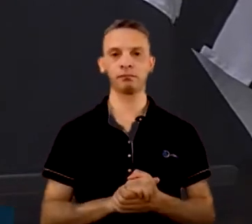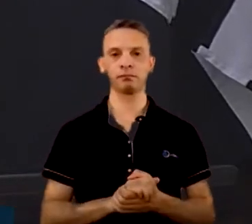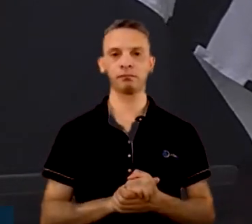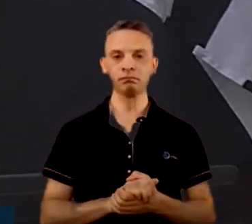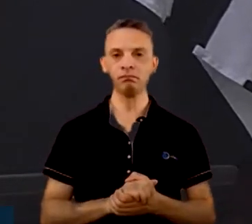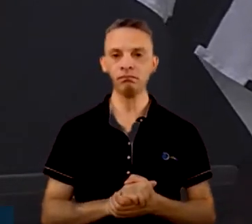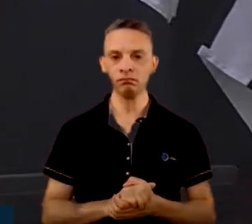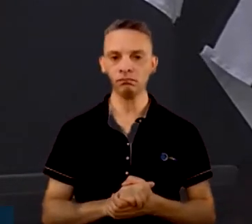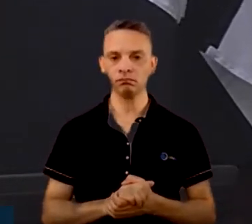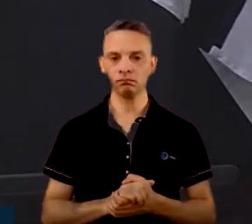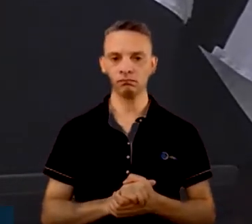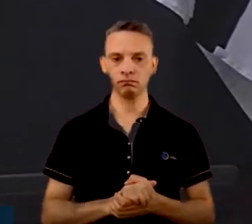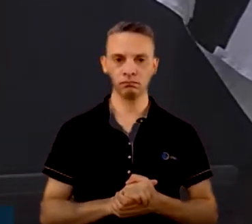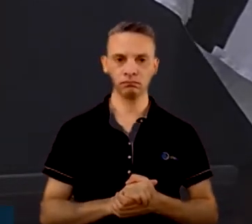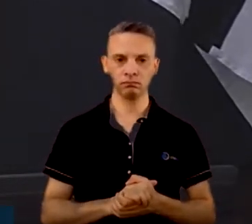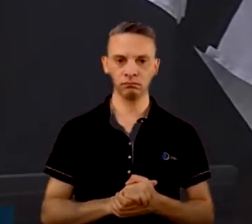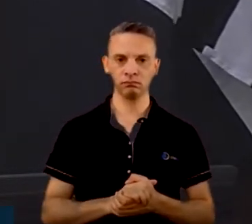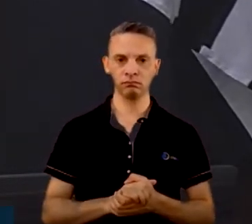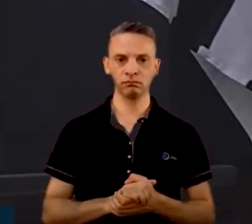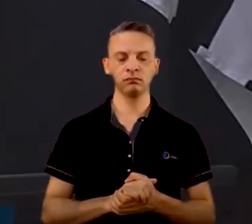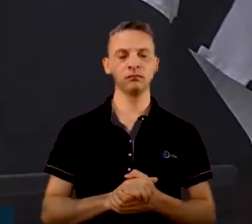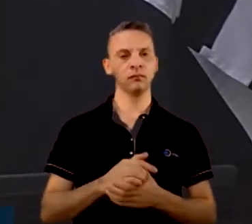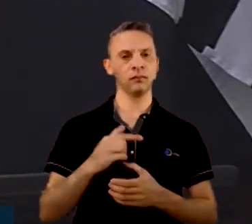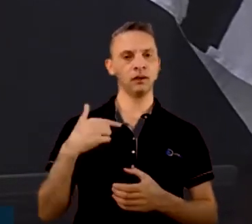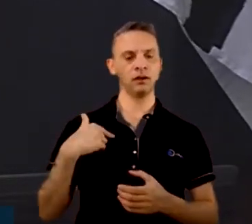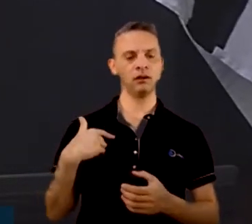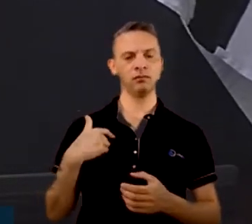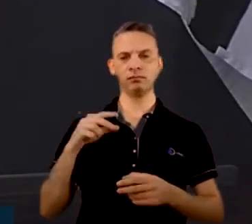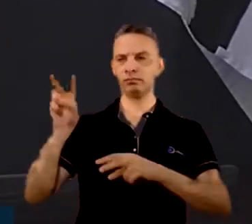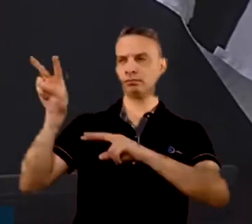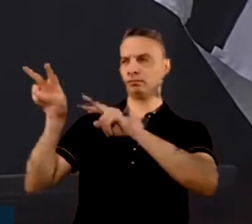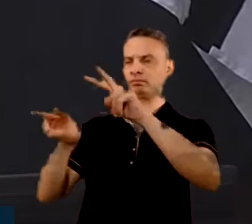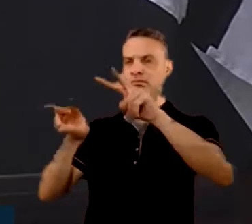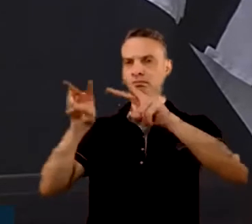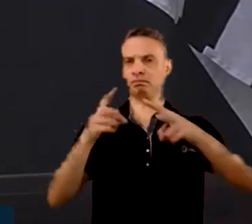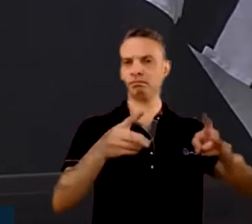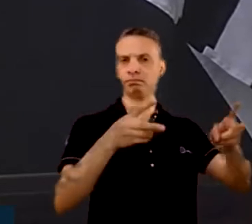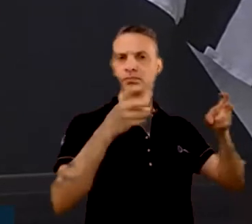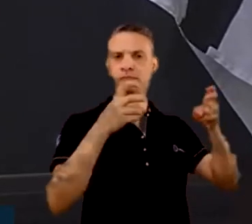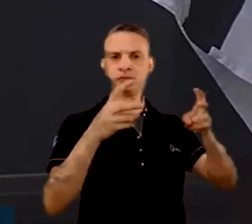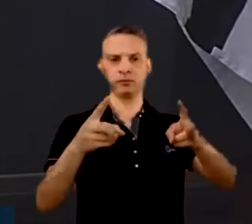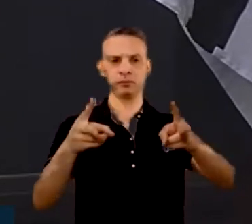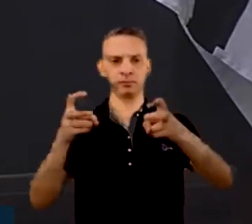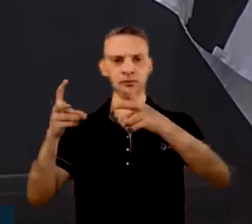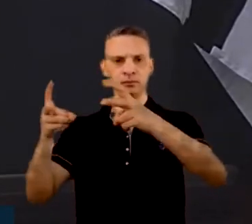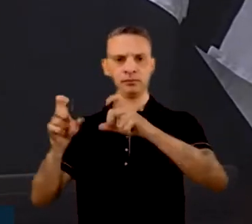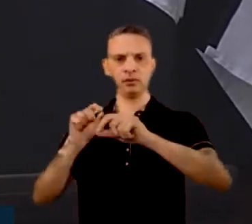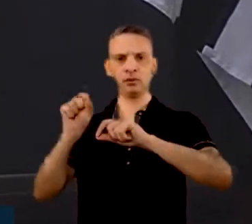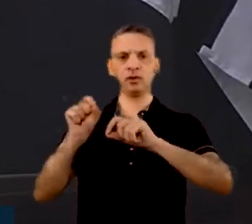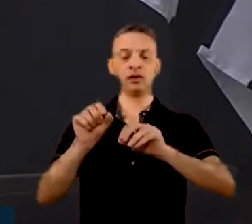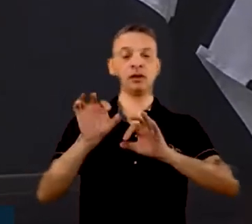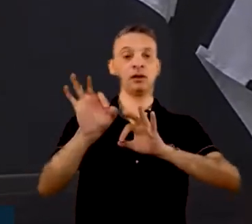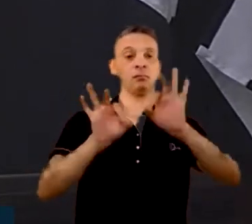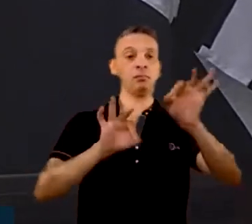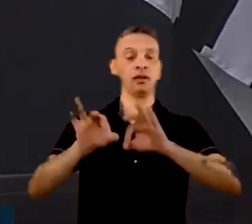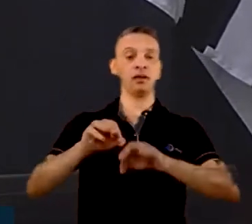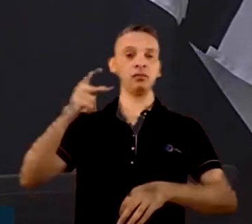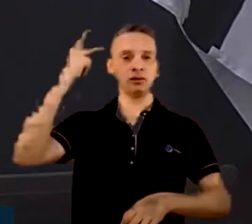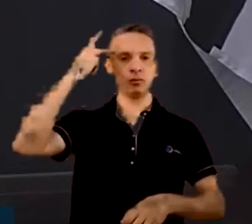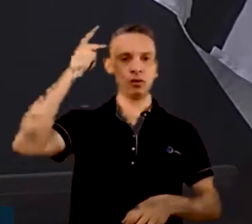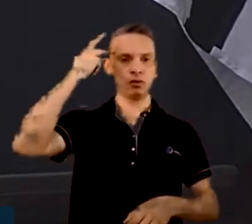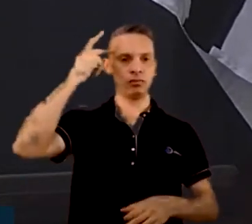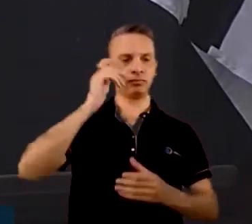Senhor presidente, eu tive reparando os segmentos do Plano São Paulo, né? E lá